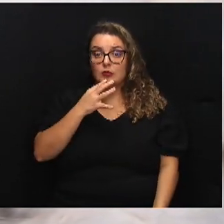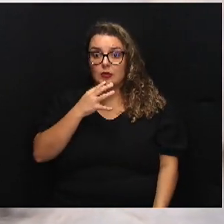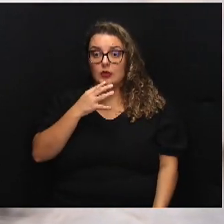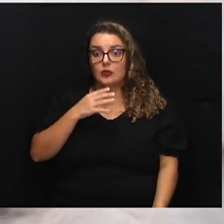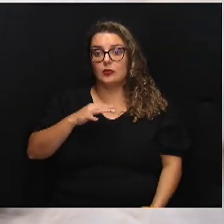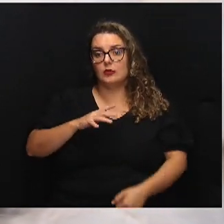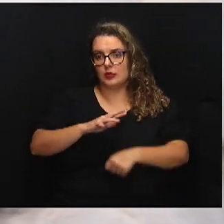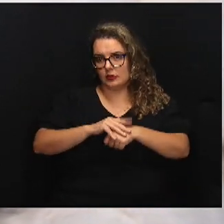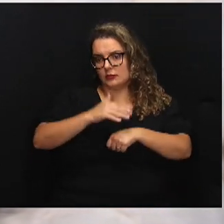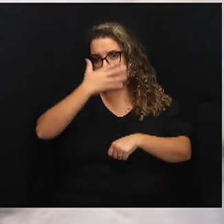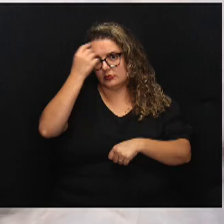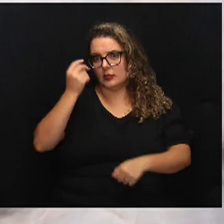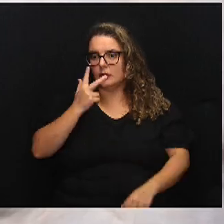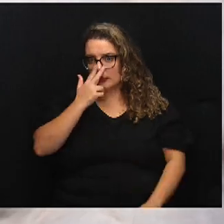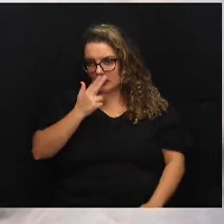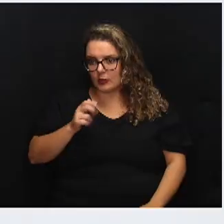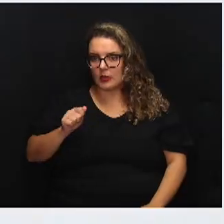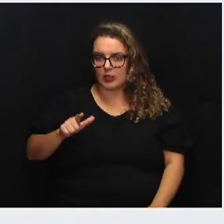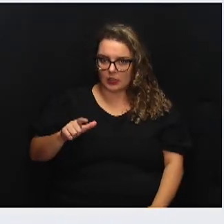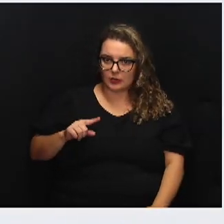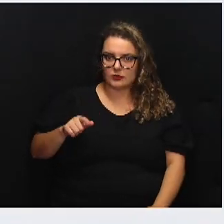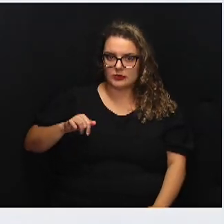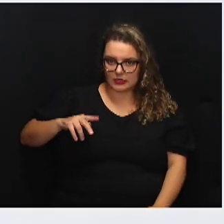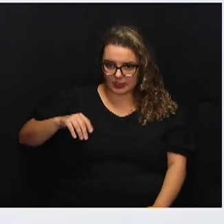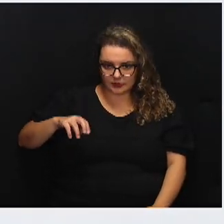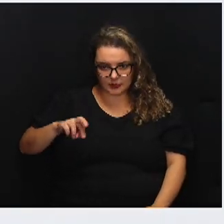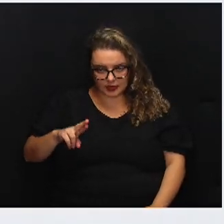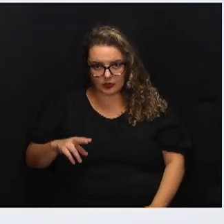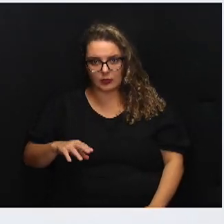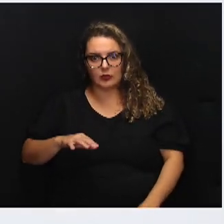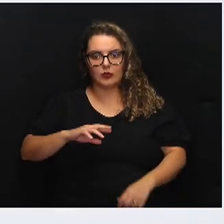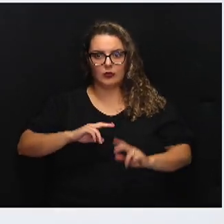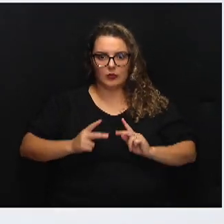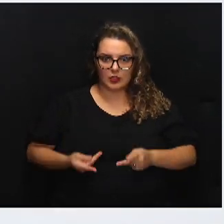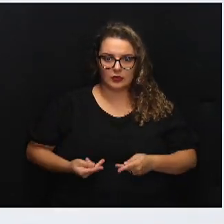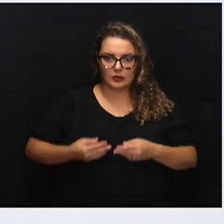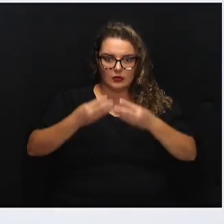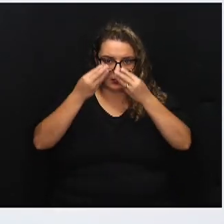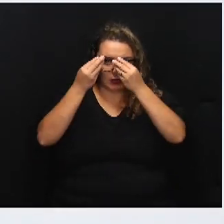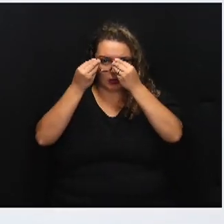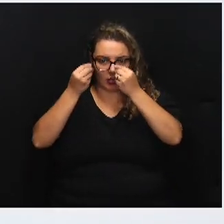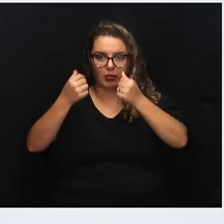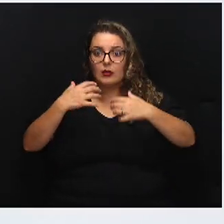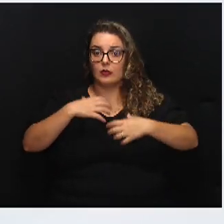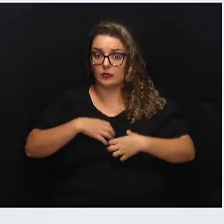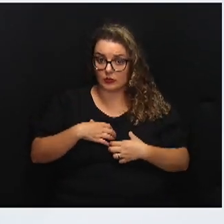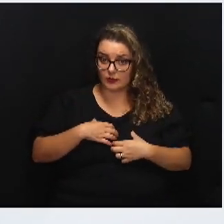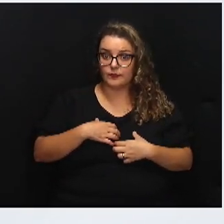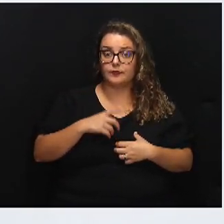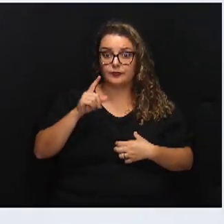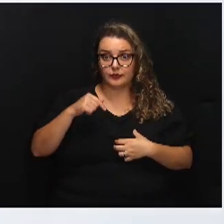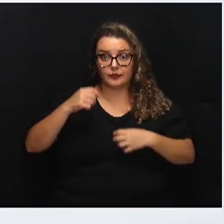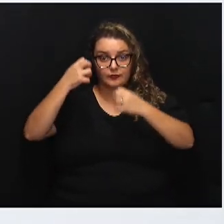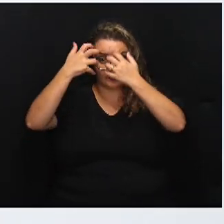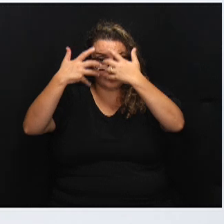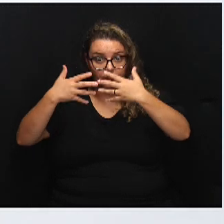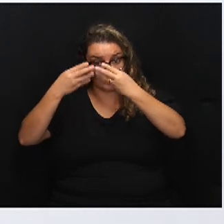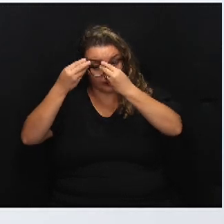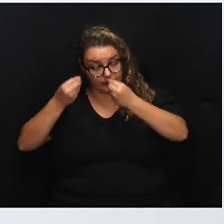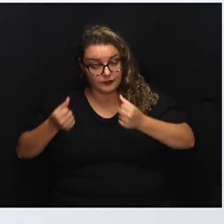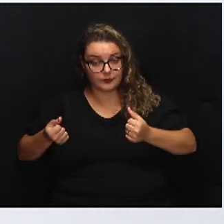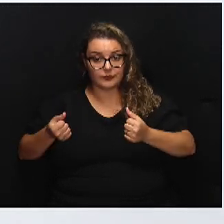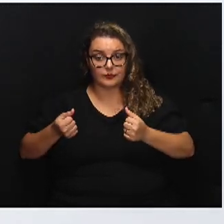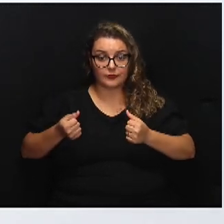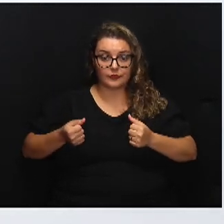é muito parecido com o Alzheimer humano, né? Tanto na degeneração quanto os sintomas. É uma doença neurodegenerativa, né?